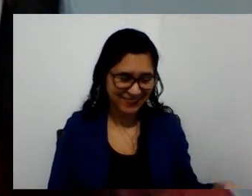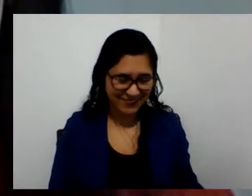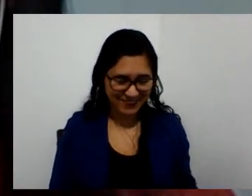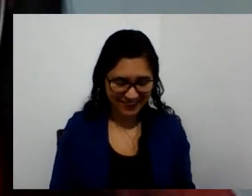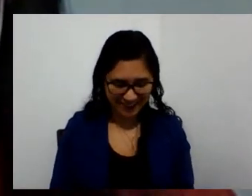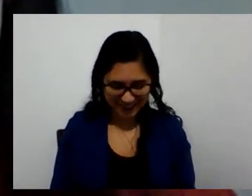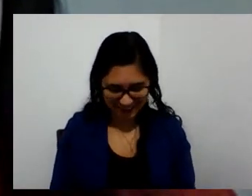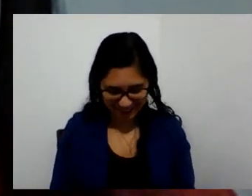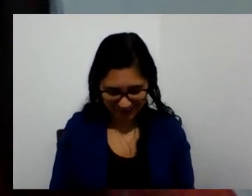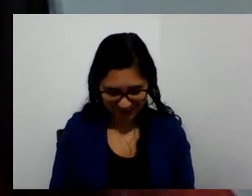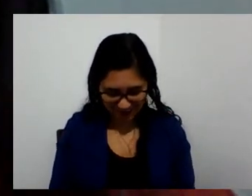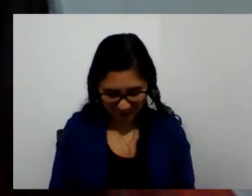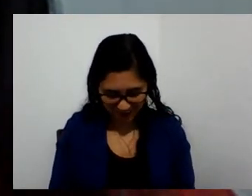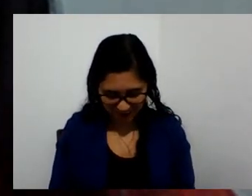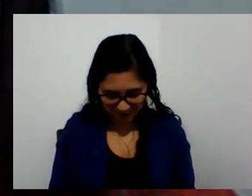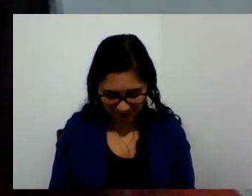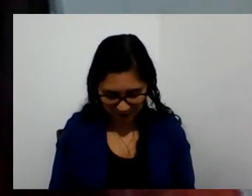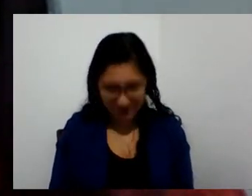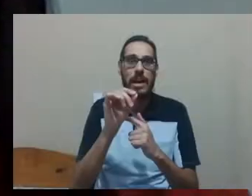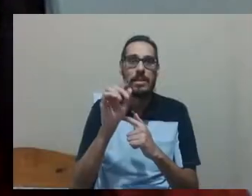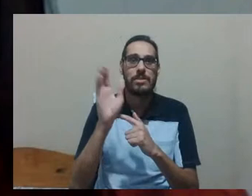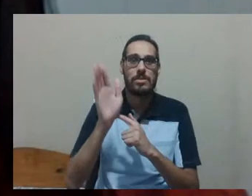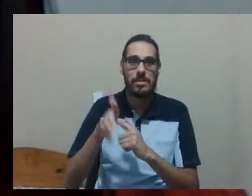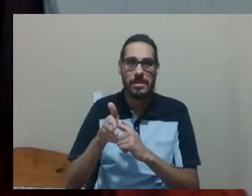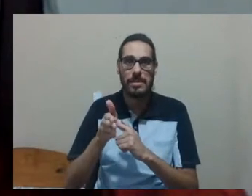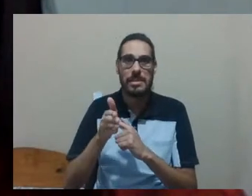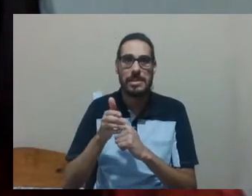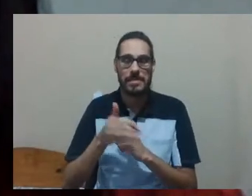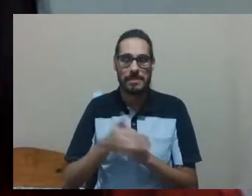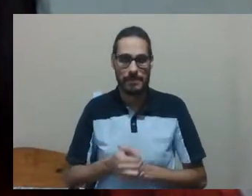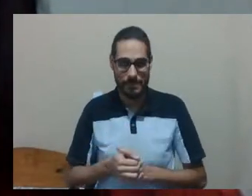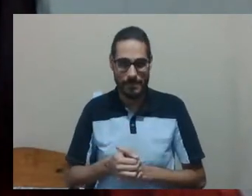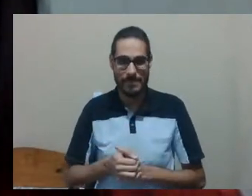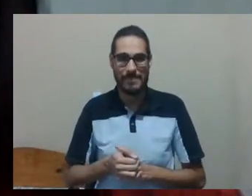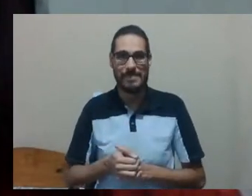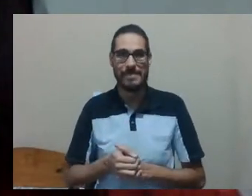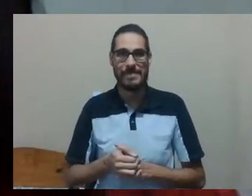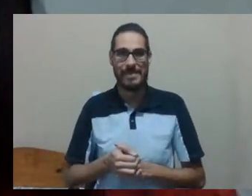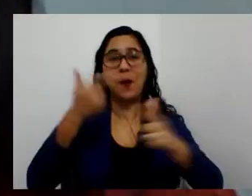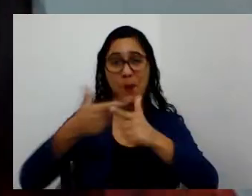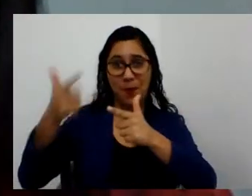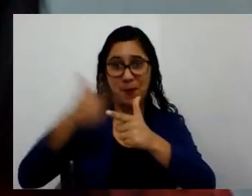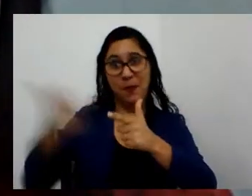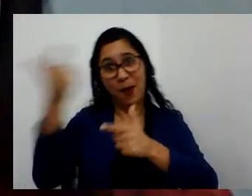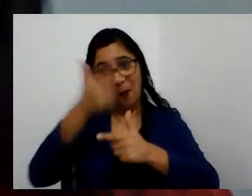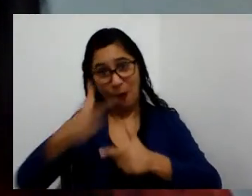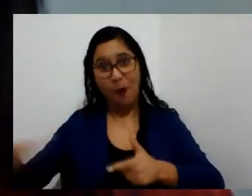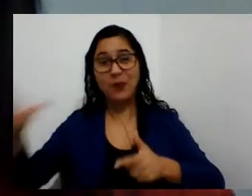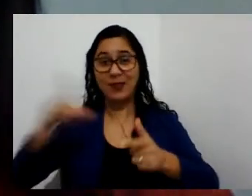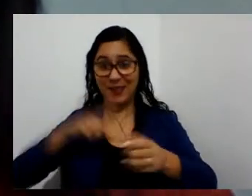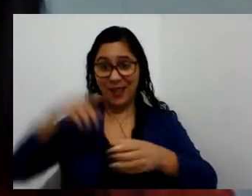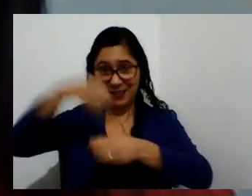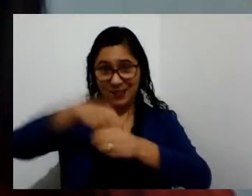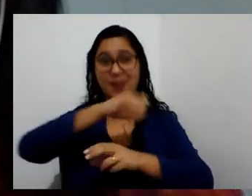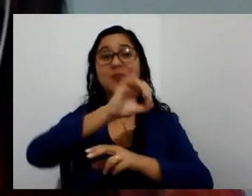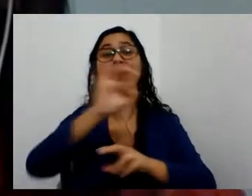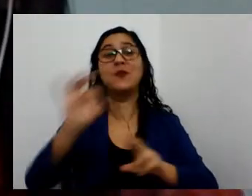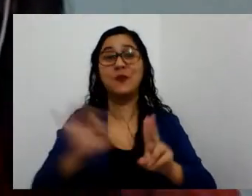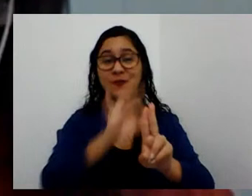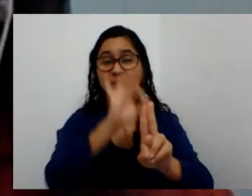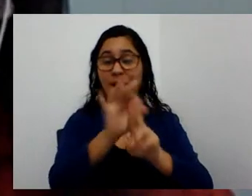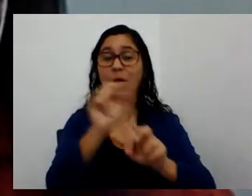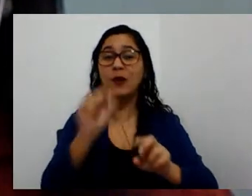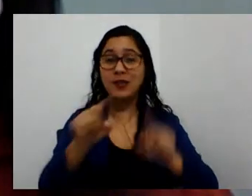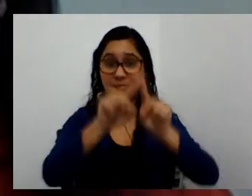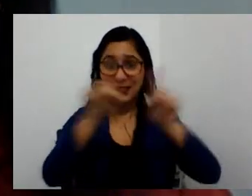esses dados são preenchidos no Sucupira. Um outro problema que nós encontramos dentro da universidade é que os nossos